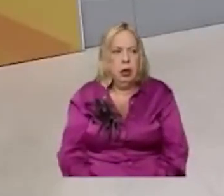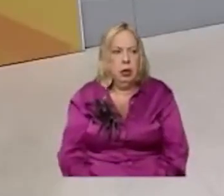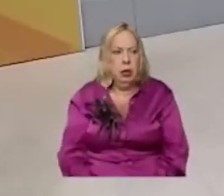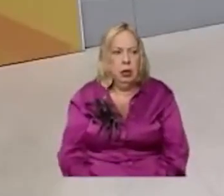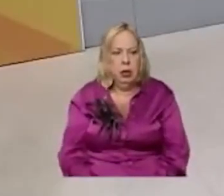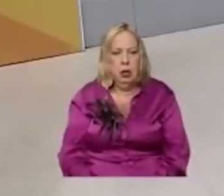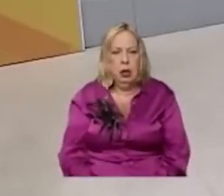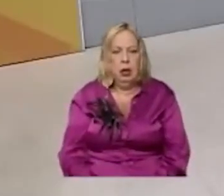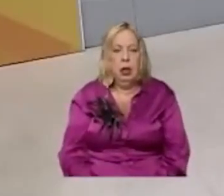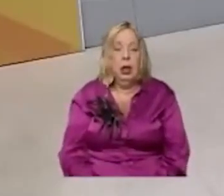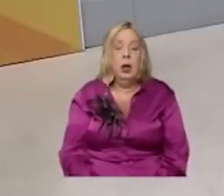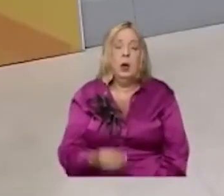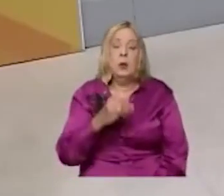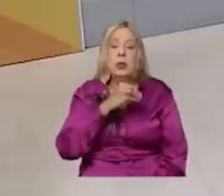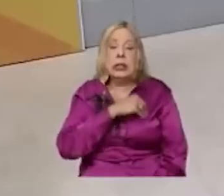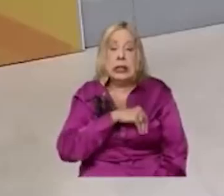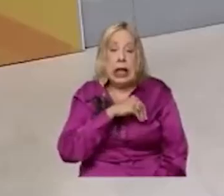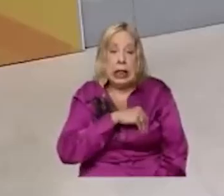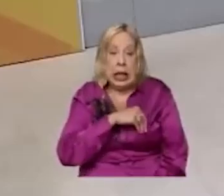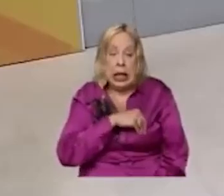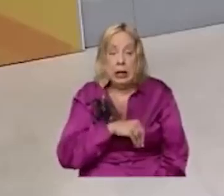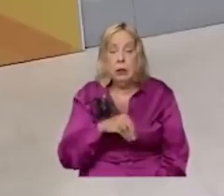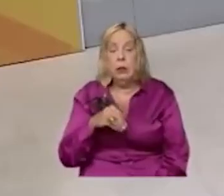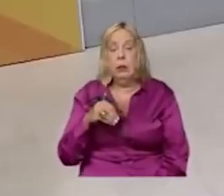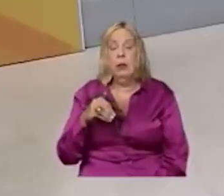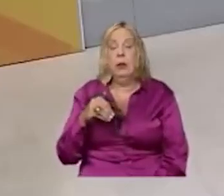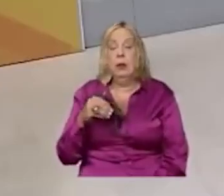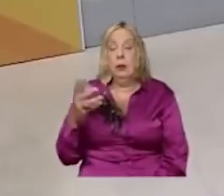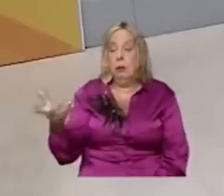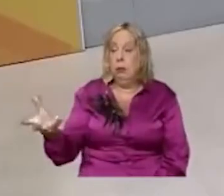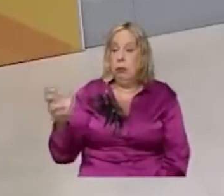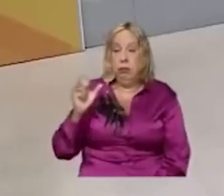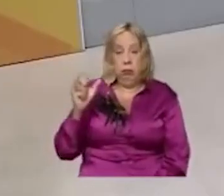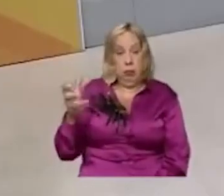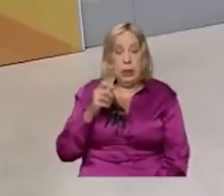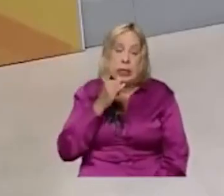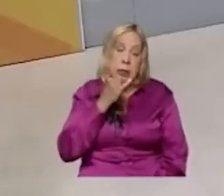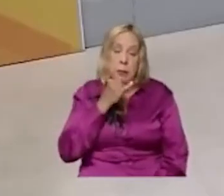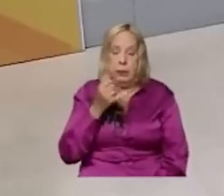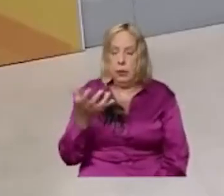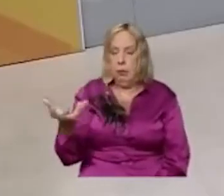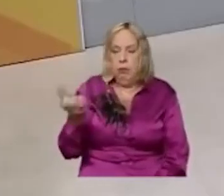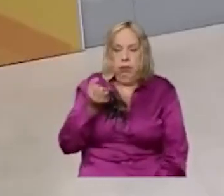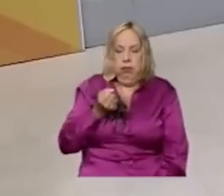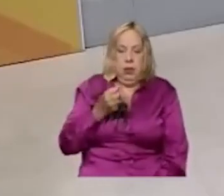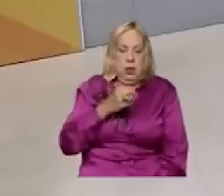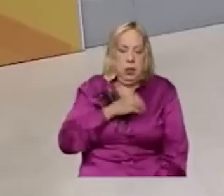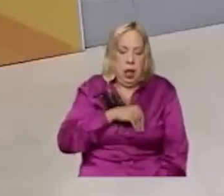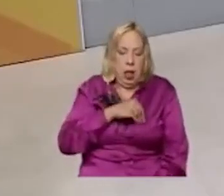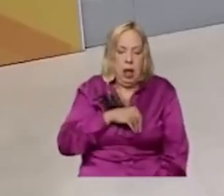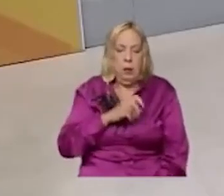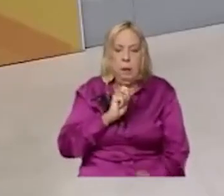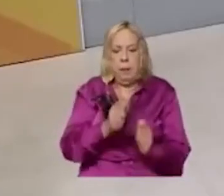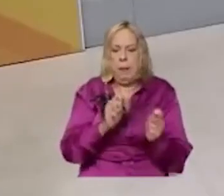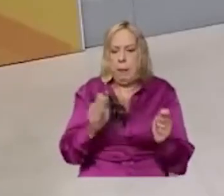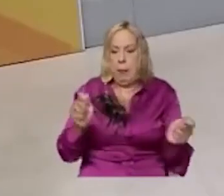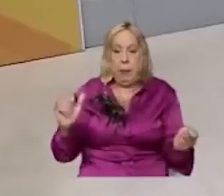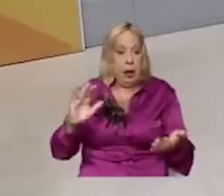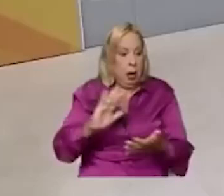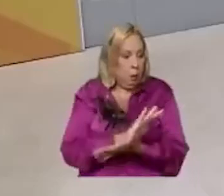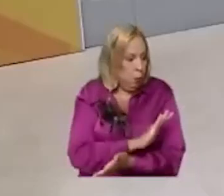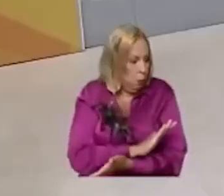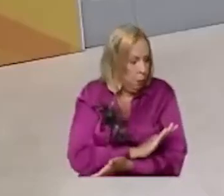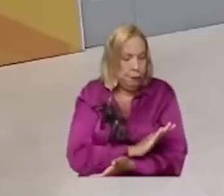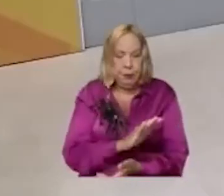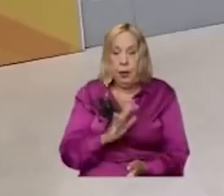assim, acabou. É bem isso. O salário já foi embora, já estamos no fim do mês, mas não tem problema, bota no cartão. E torce para ganhar no